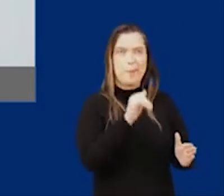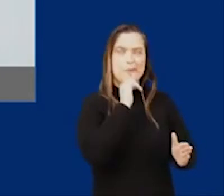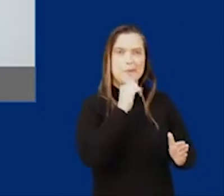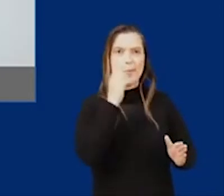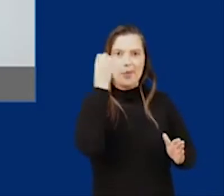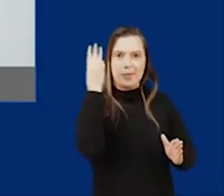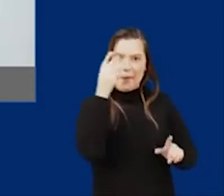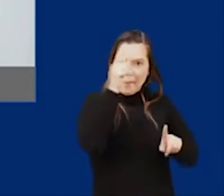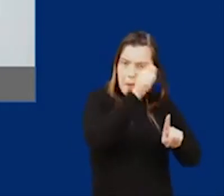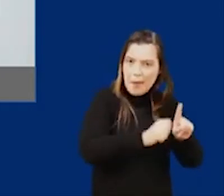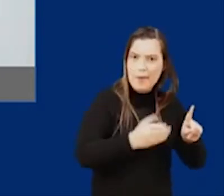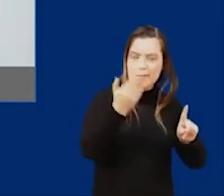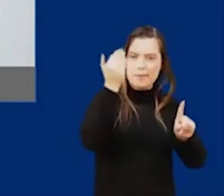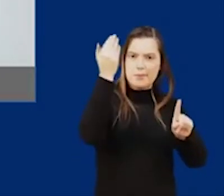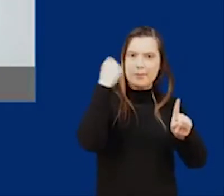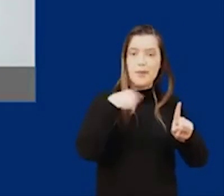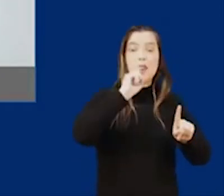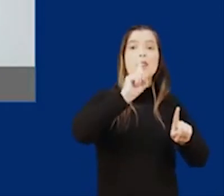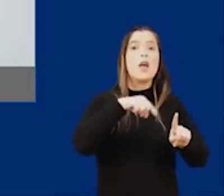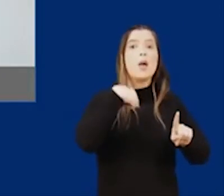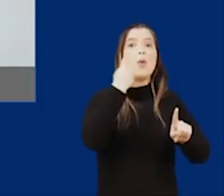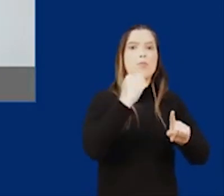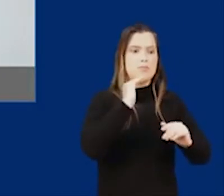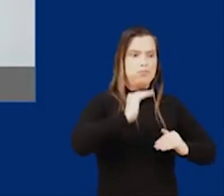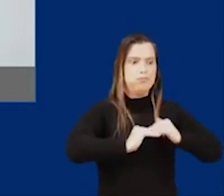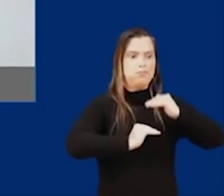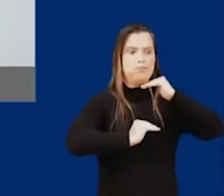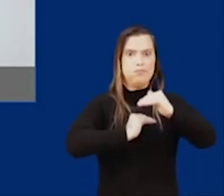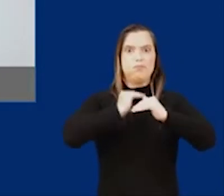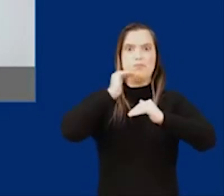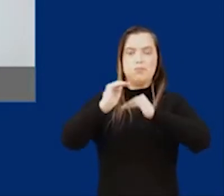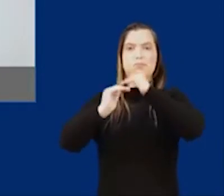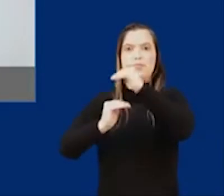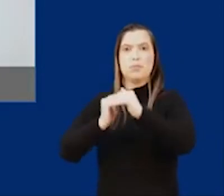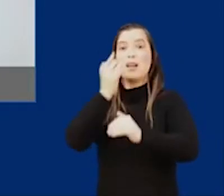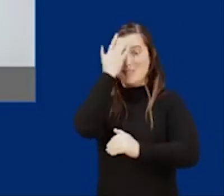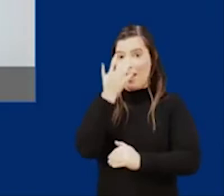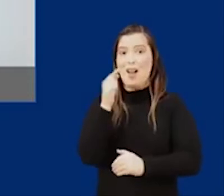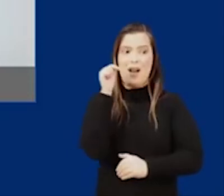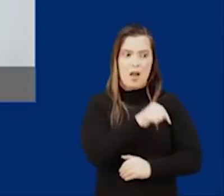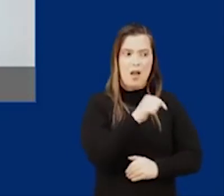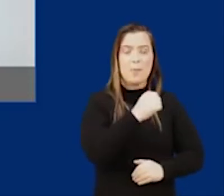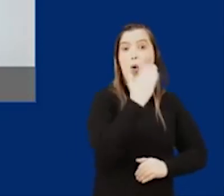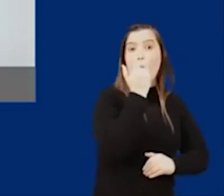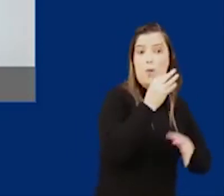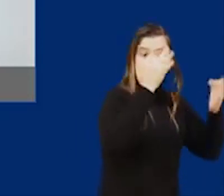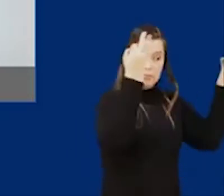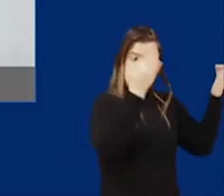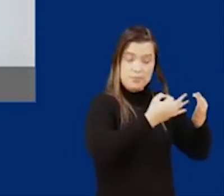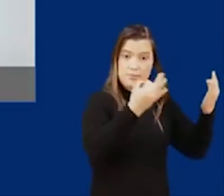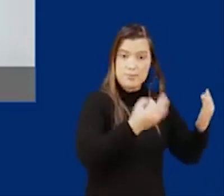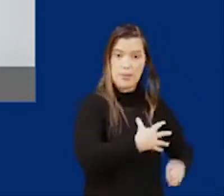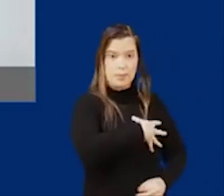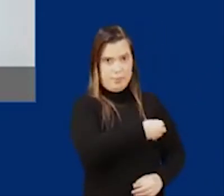atrás, ele vai para o seu primeiro salto de desenvolvimento e a gente sabe que o alimento perfeito para ele é o leite materno.